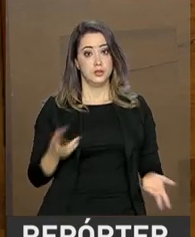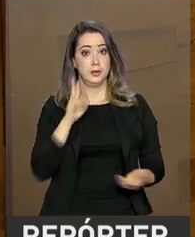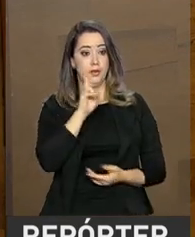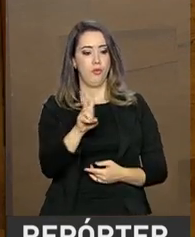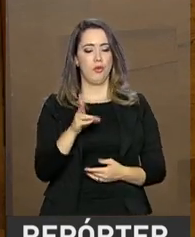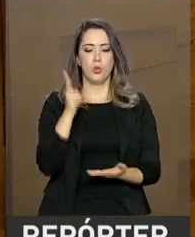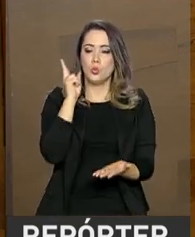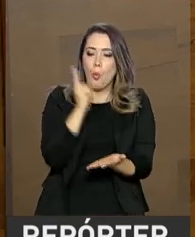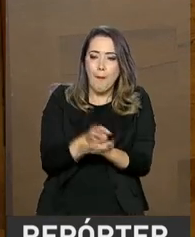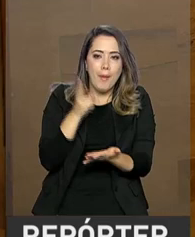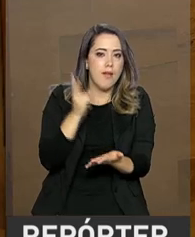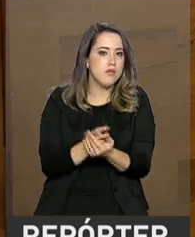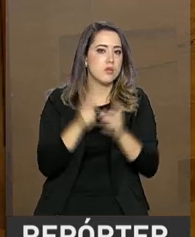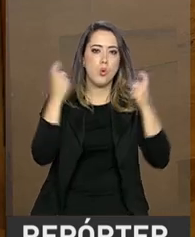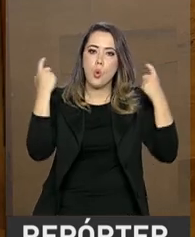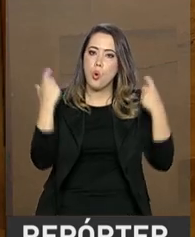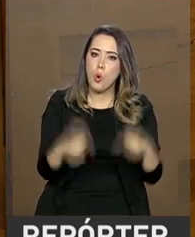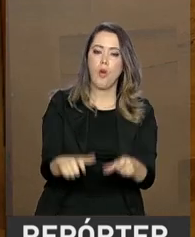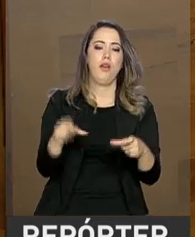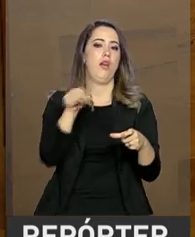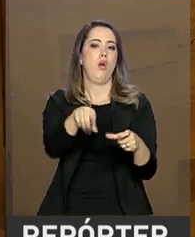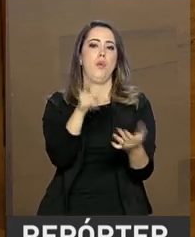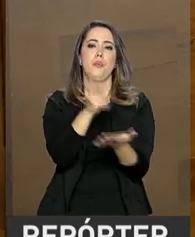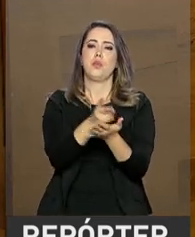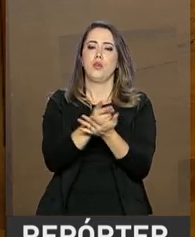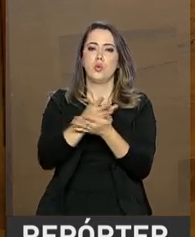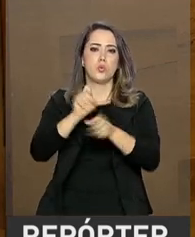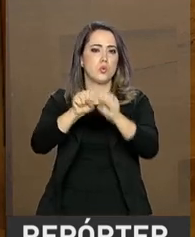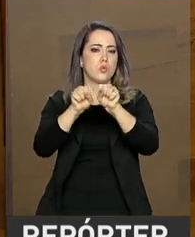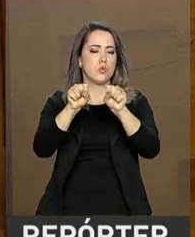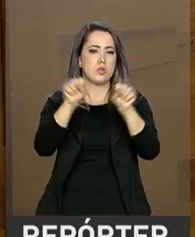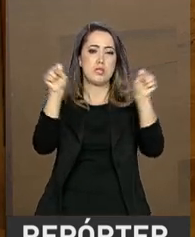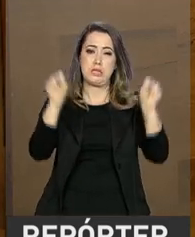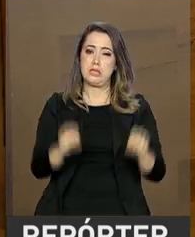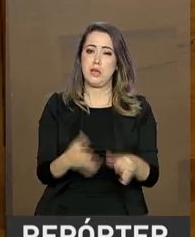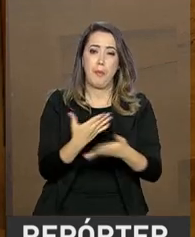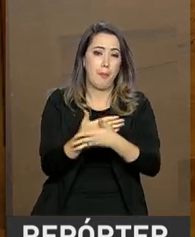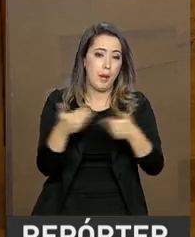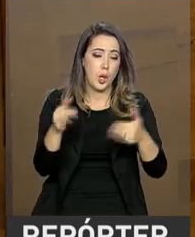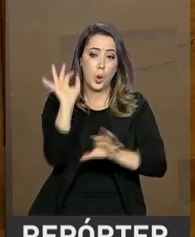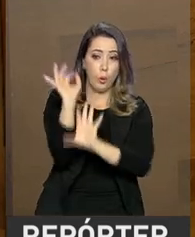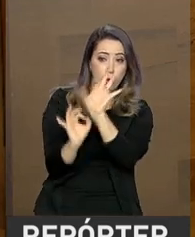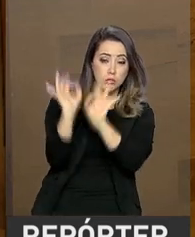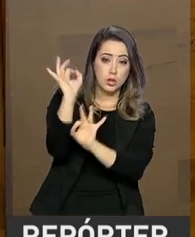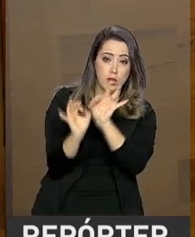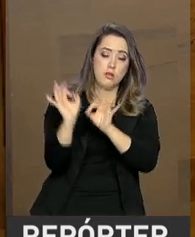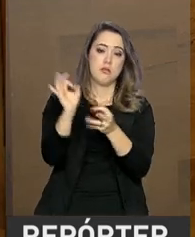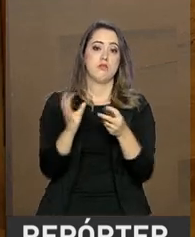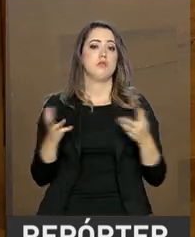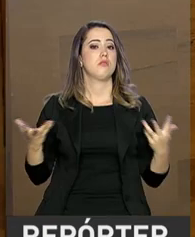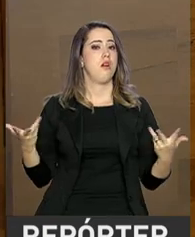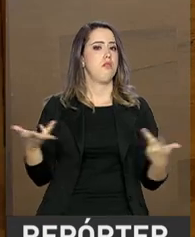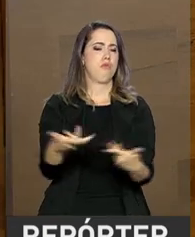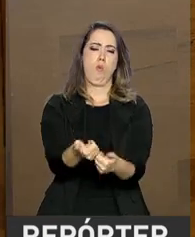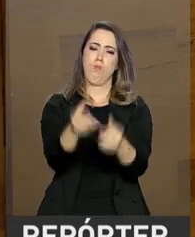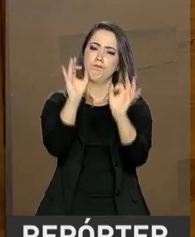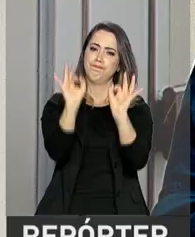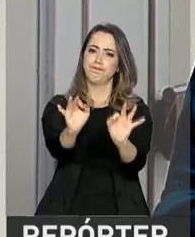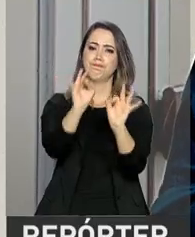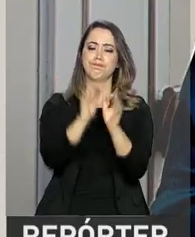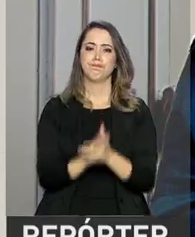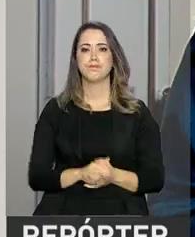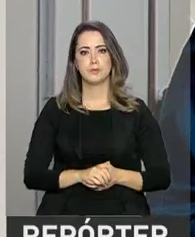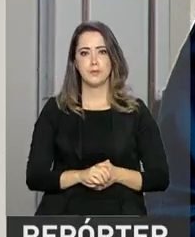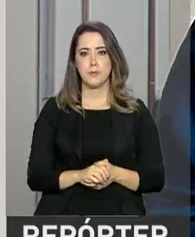visualizar no mesmo ambiente, no mesmo volume de atendimento, um serviço muito mais organizado com a qualidade assistencial que preservamos.